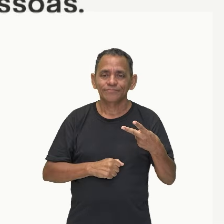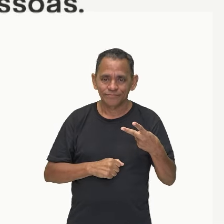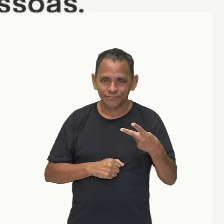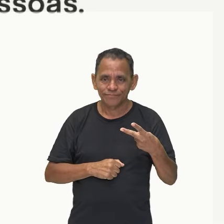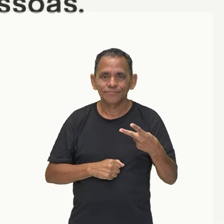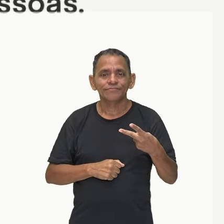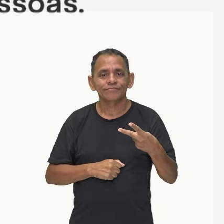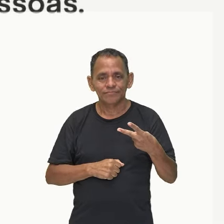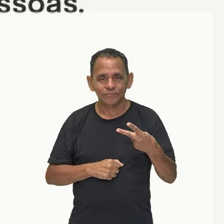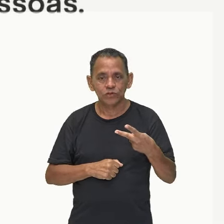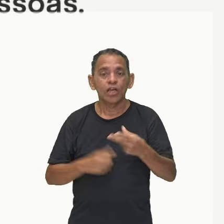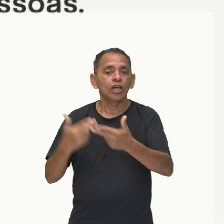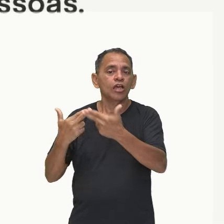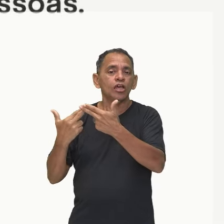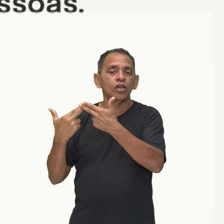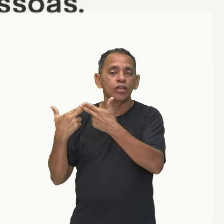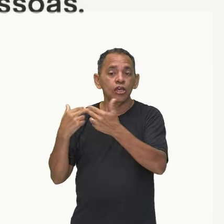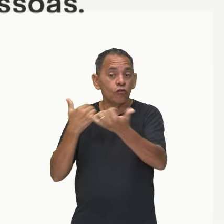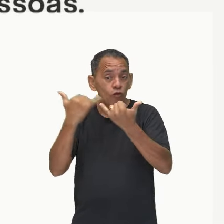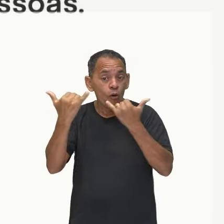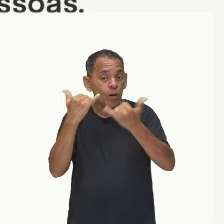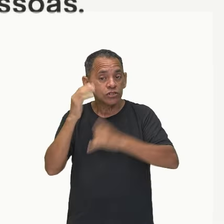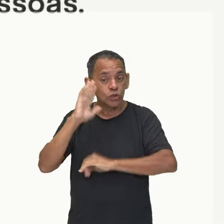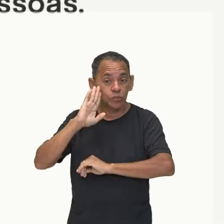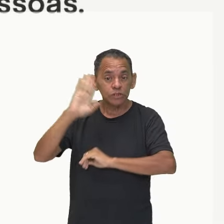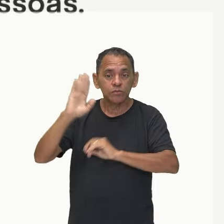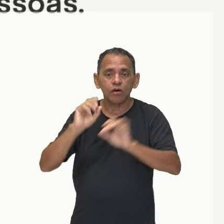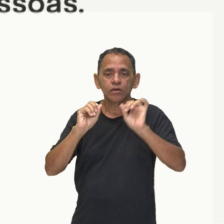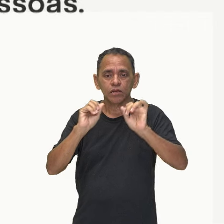papel principal dele fazer o quê?